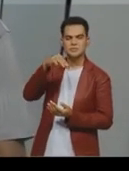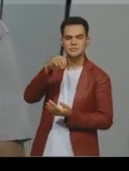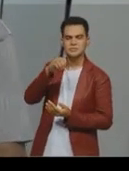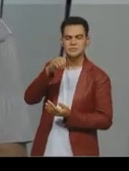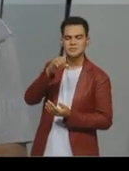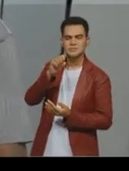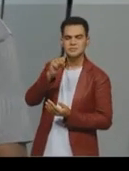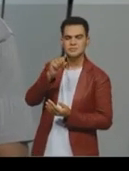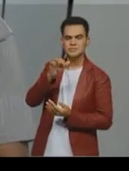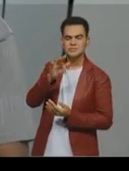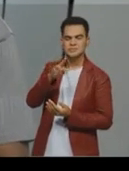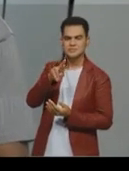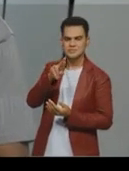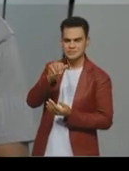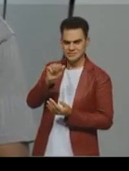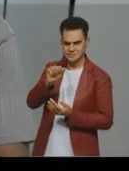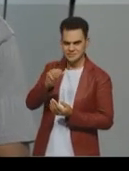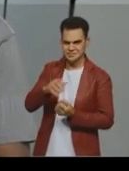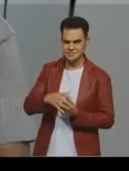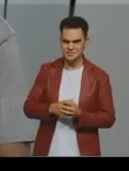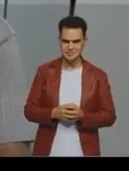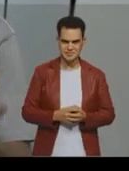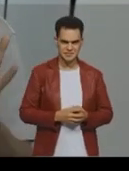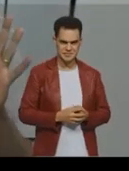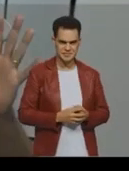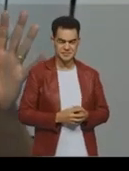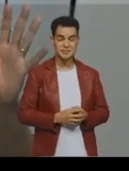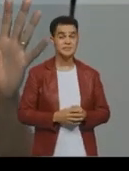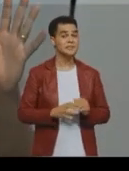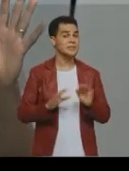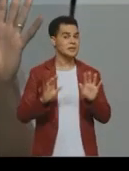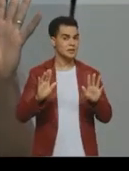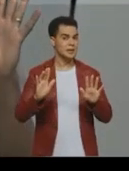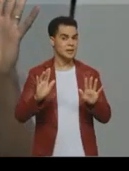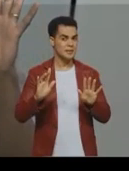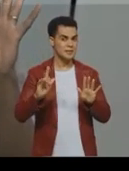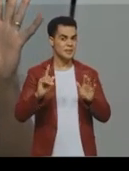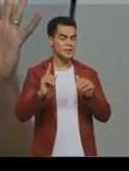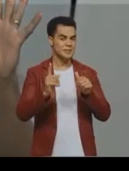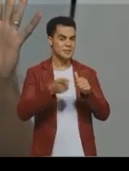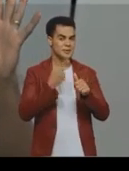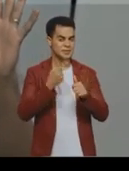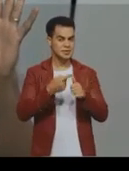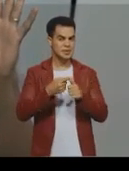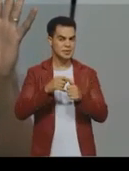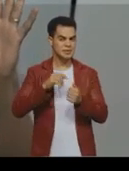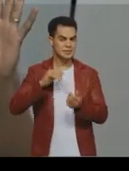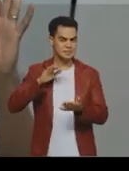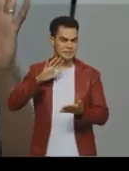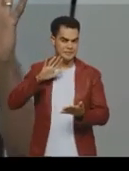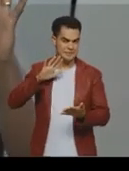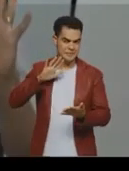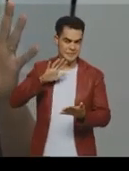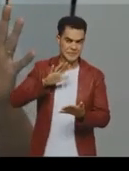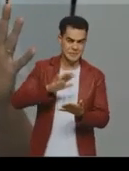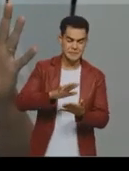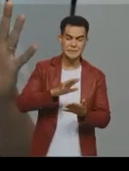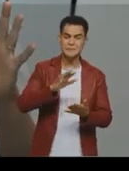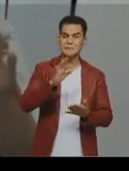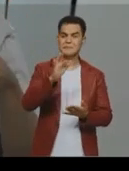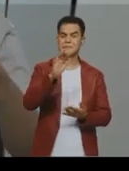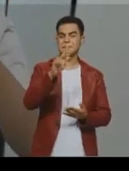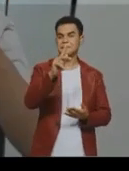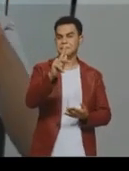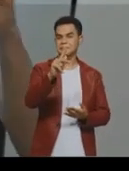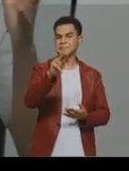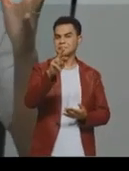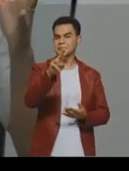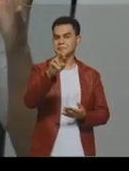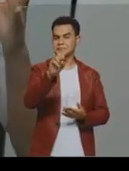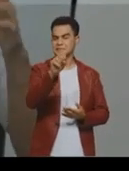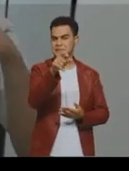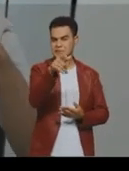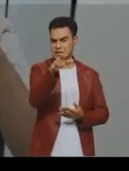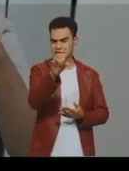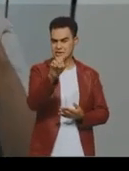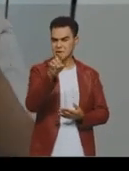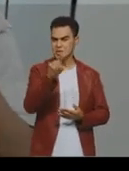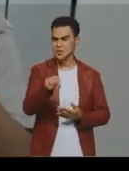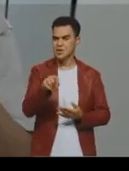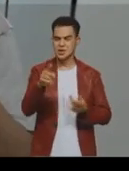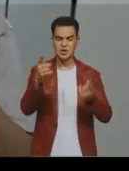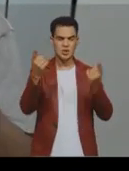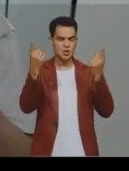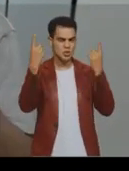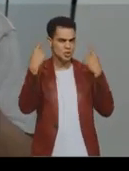próprio nome já indica um pouco, né? Primeiro, pressão. Então, a gente está falando de pressão. Tem algo pressionando algum corpo, né?